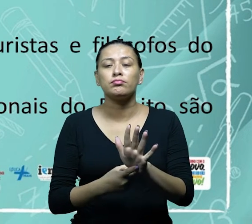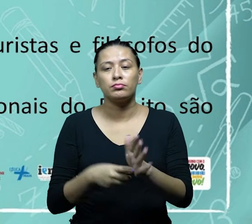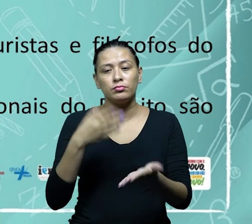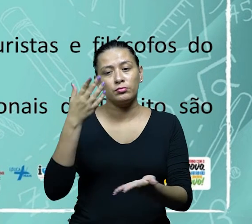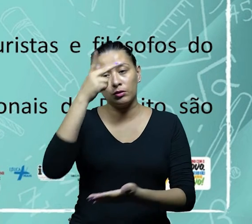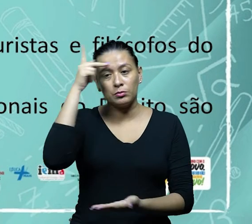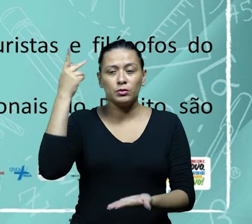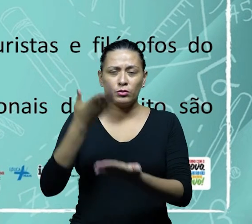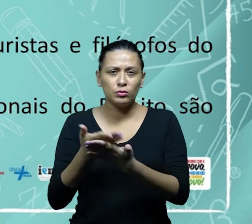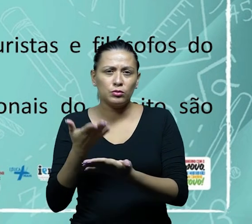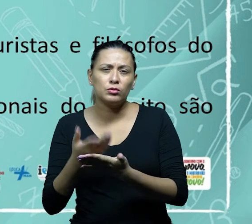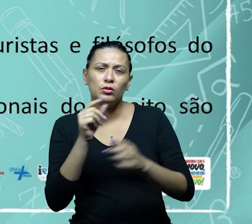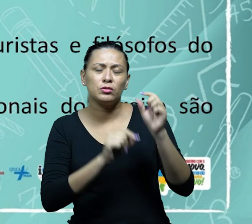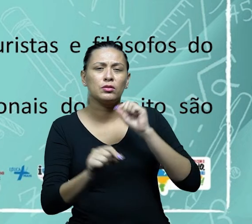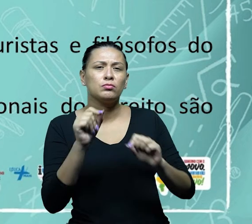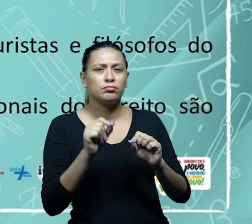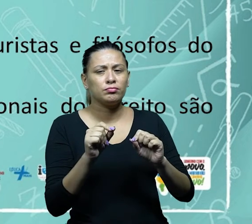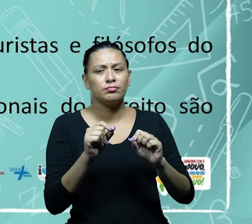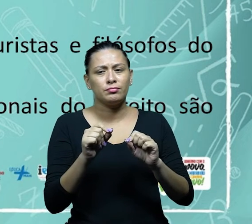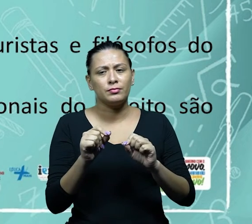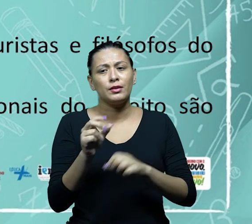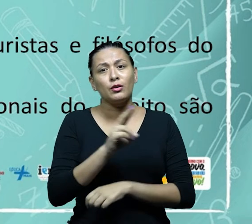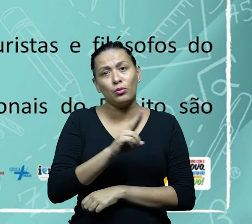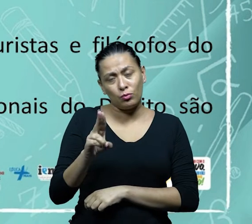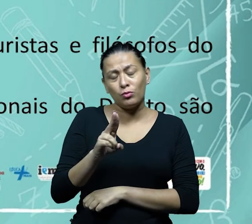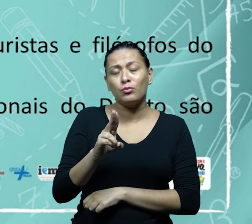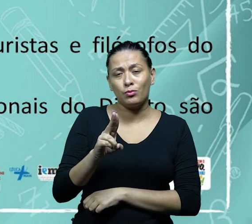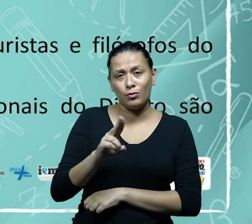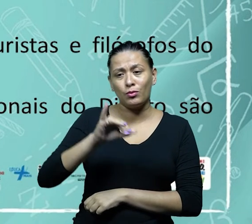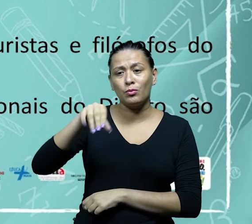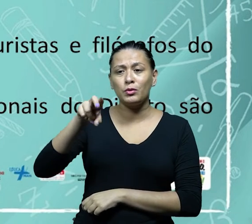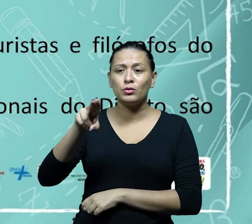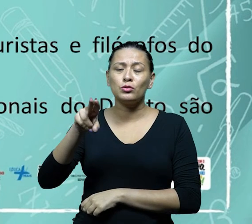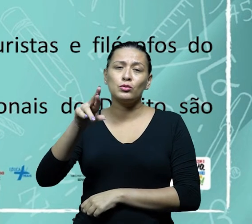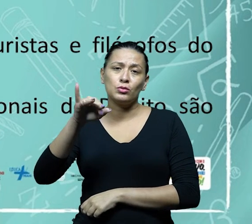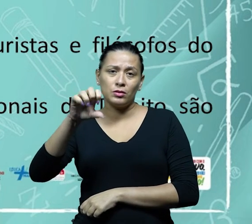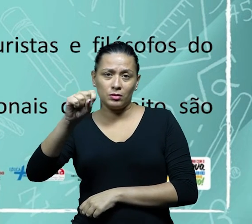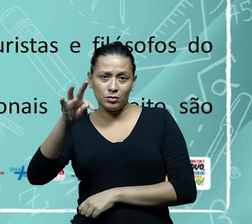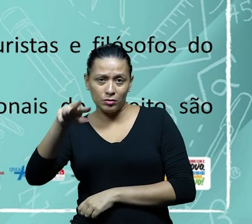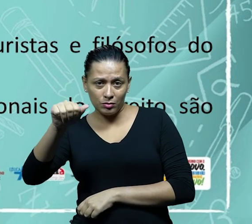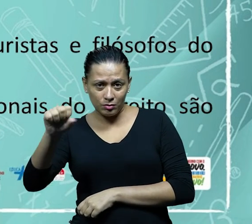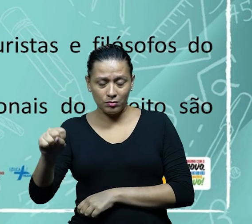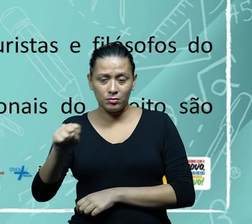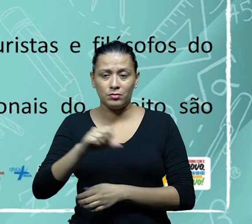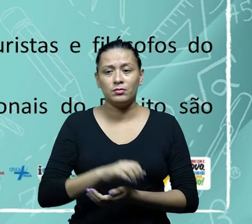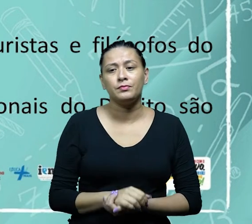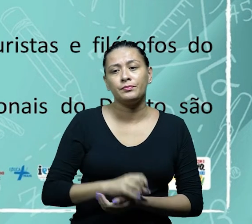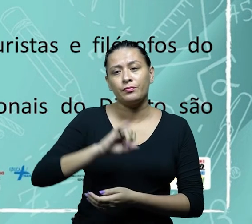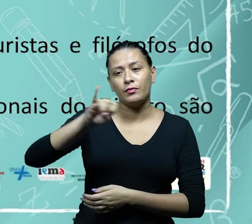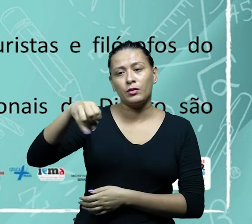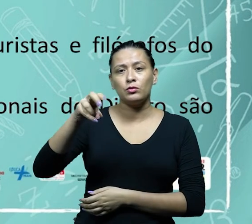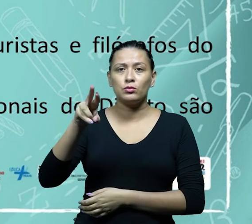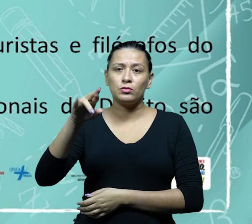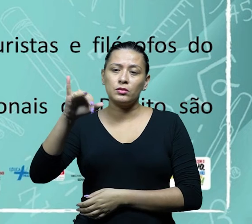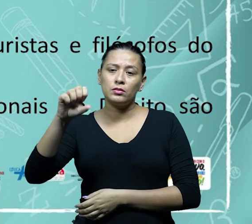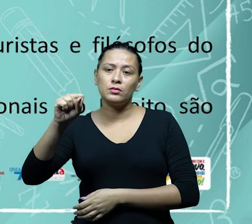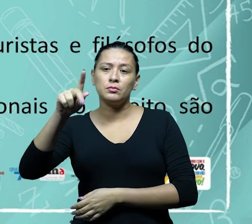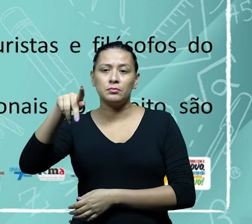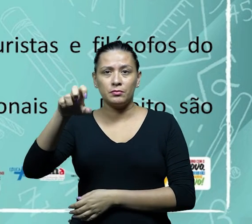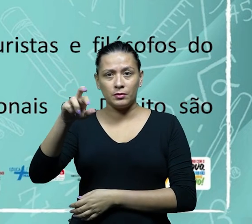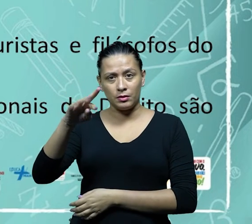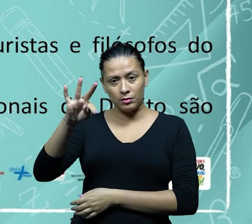é são carinhosamente denominados de juristas né juro histéricos ou